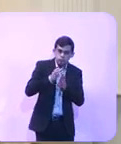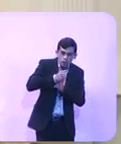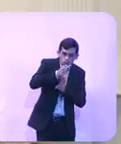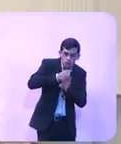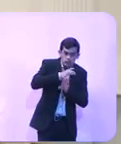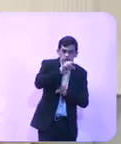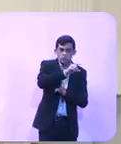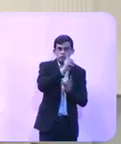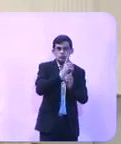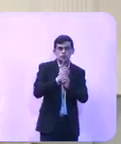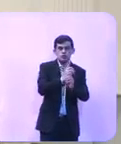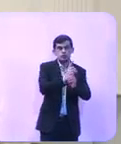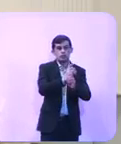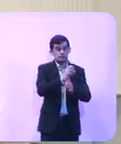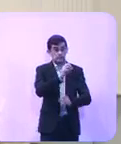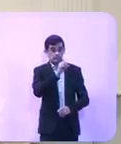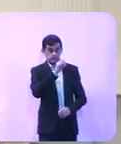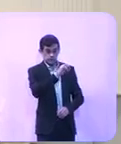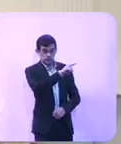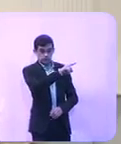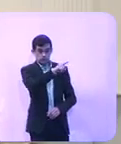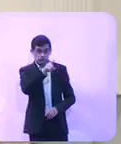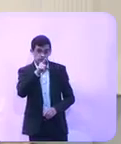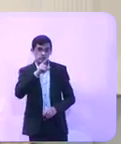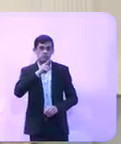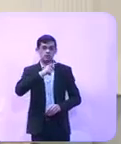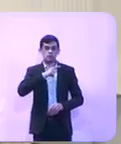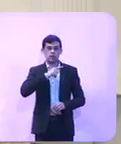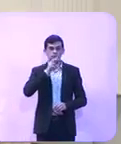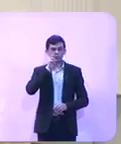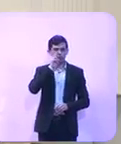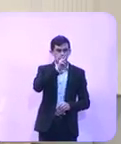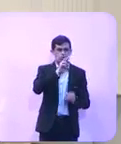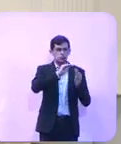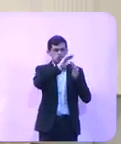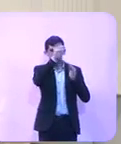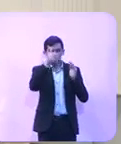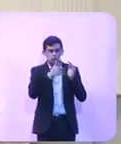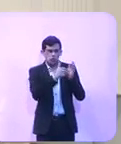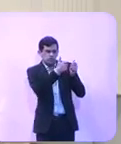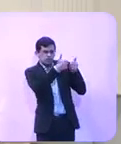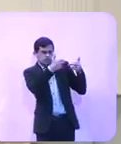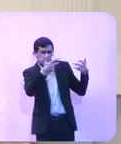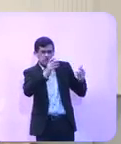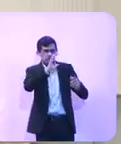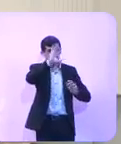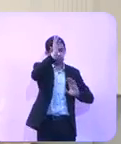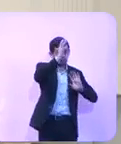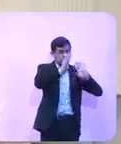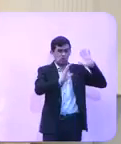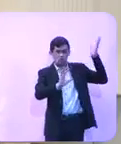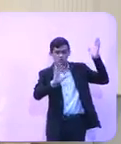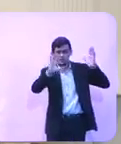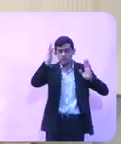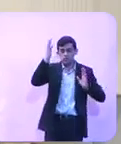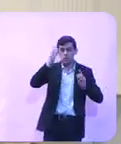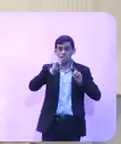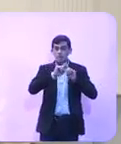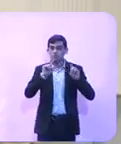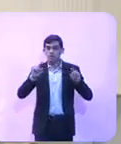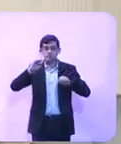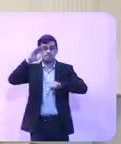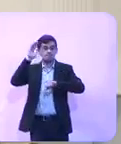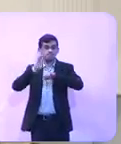ainda que vocês tenham visto todas essas coisas acontecendo, a